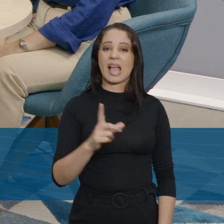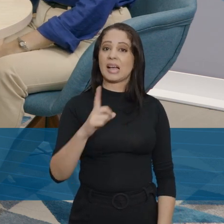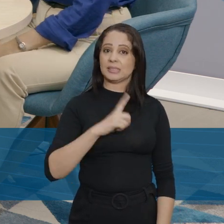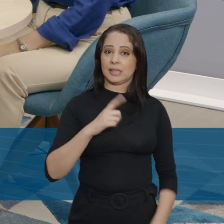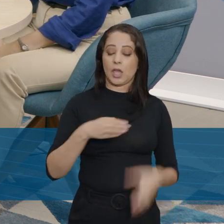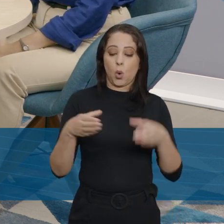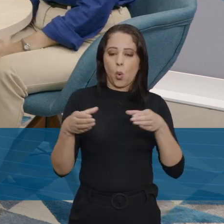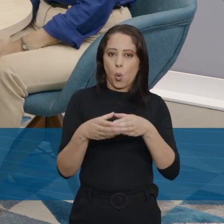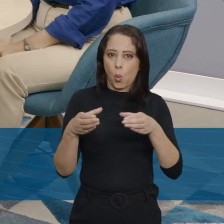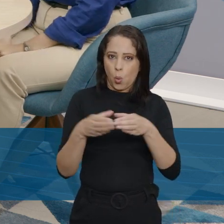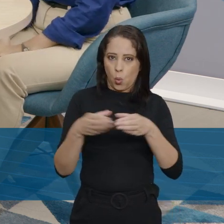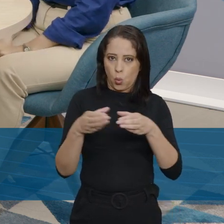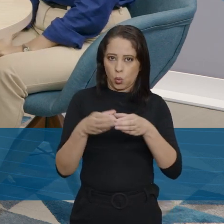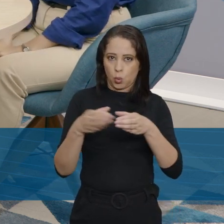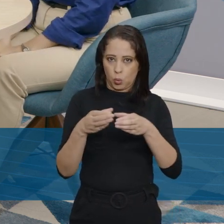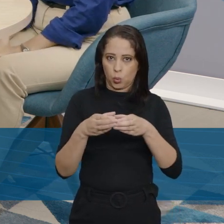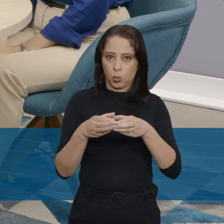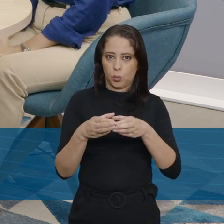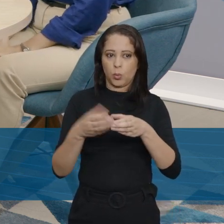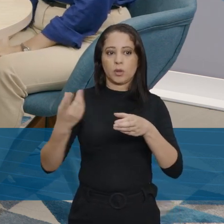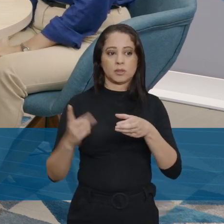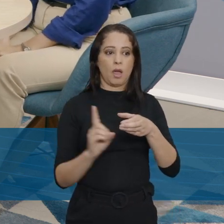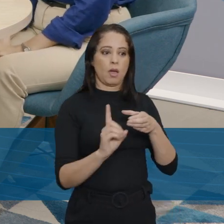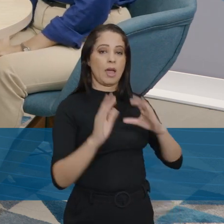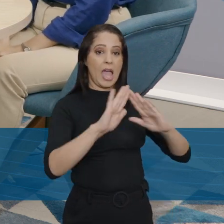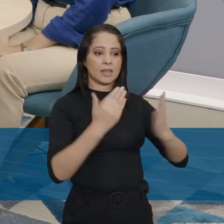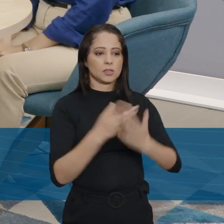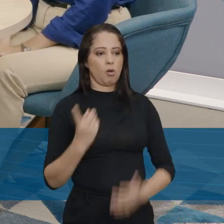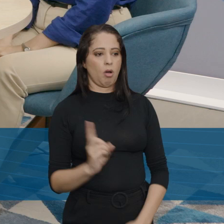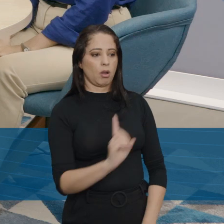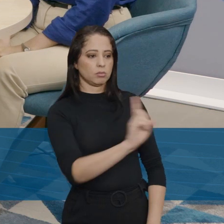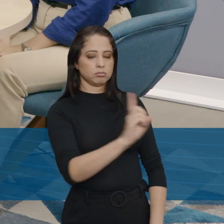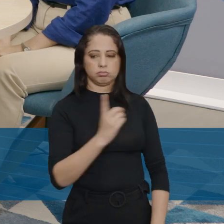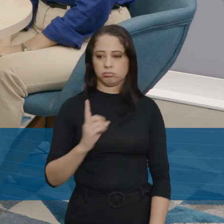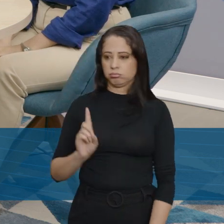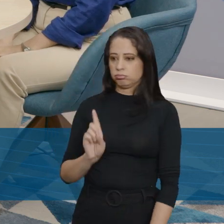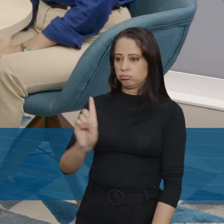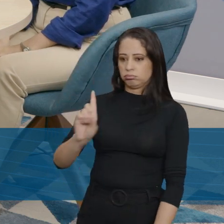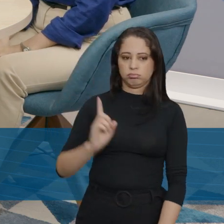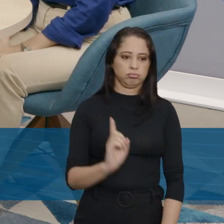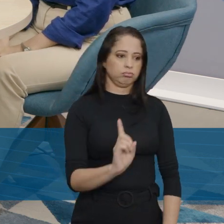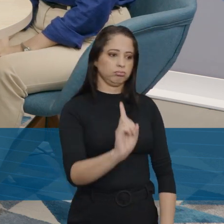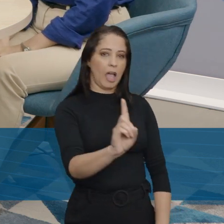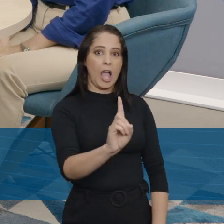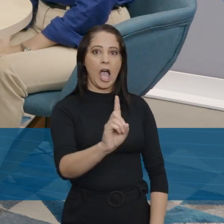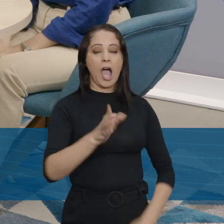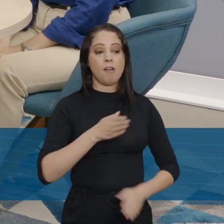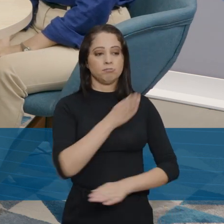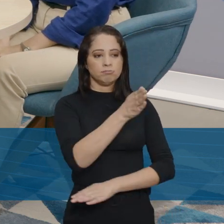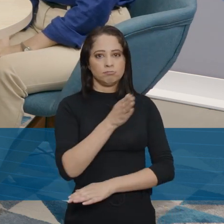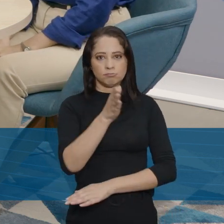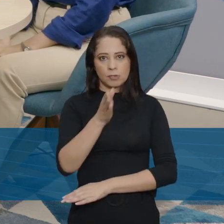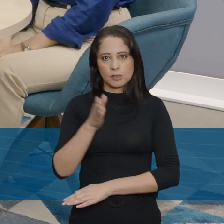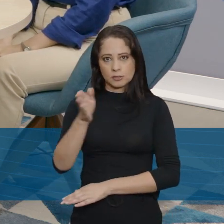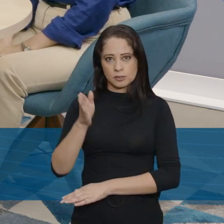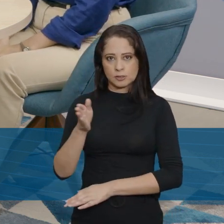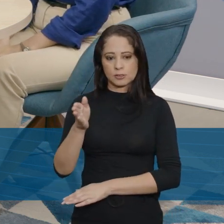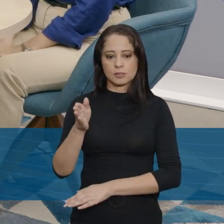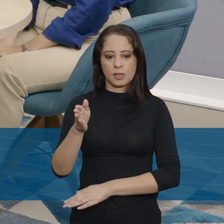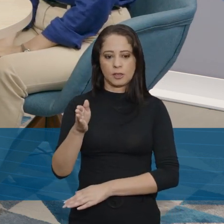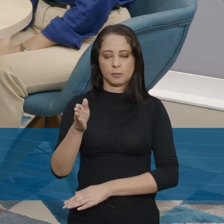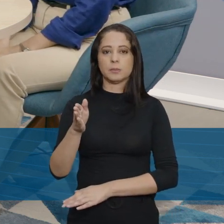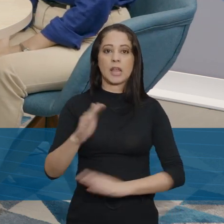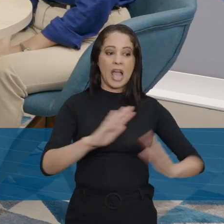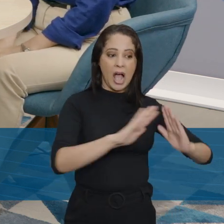de orientação educacional que atua nas escolas municipais, visando sempre o desenvolvimento integral desses alunos, desde a